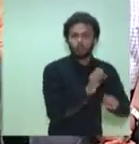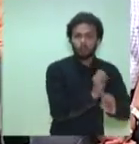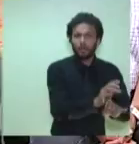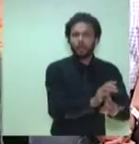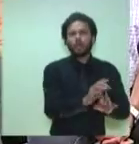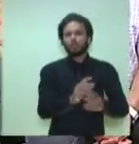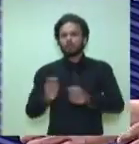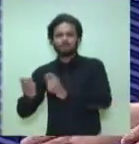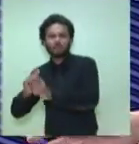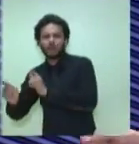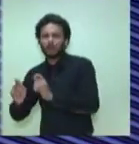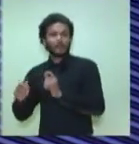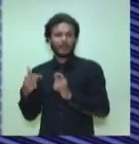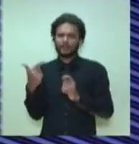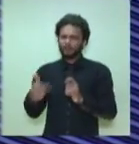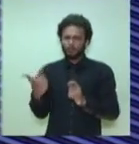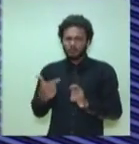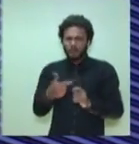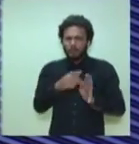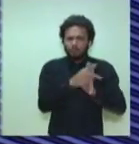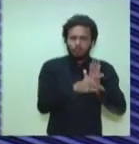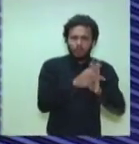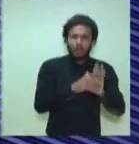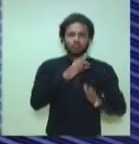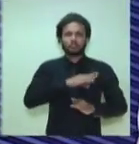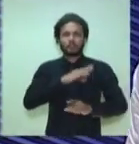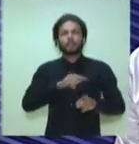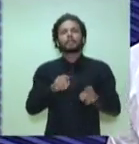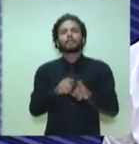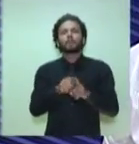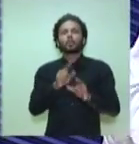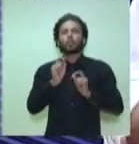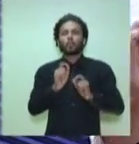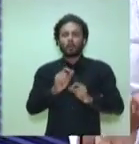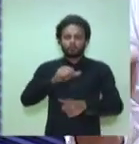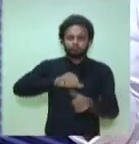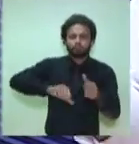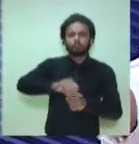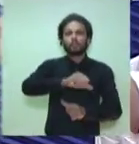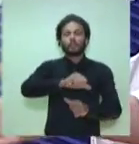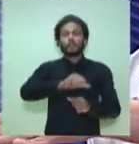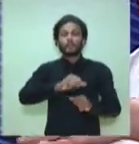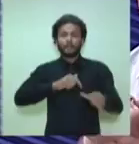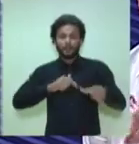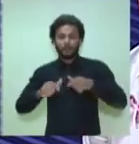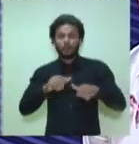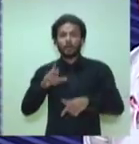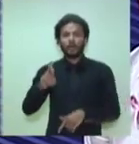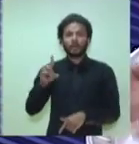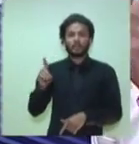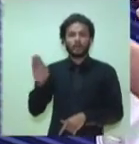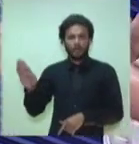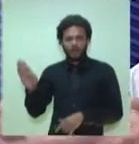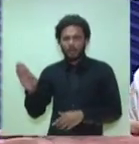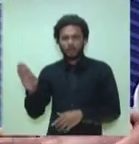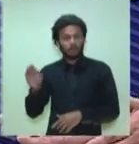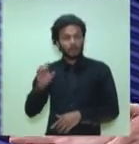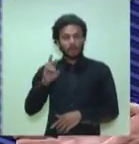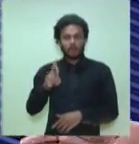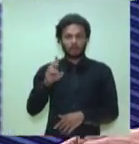Finanças, que não tem plano de cargos e salários. E também a regularização funcional dos trabalhadores RDAs, que hoje vivem uma